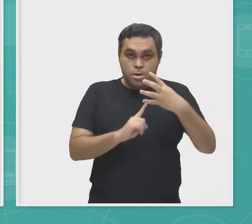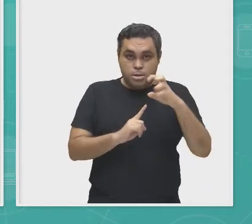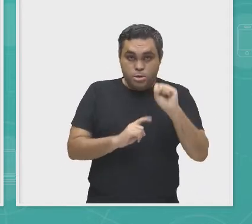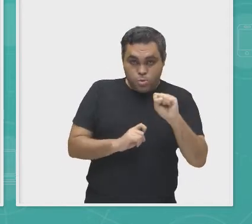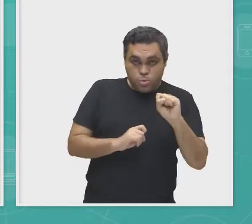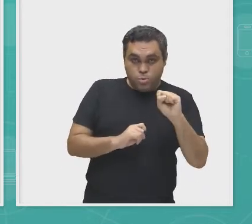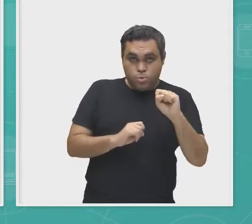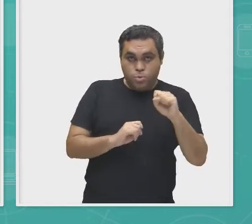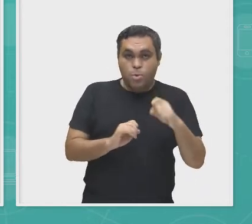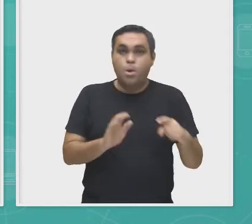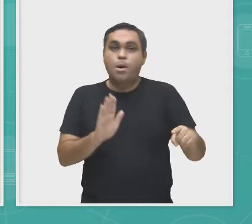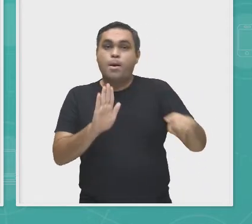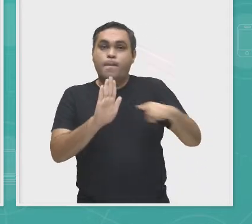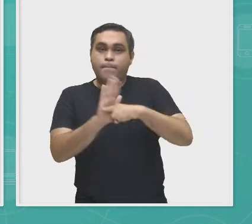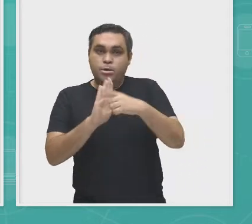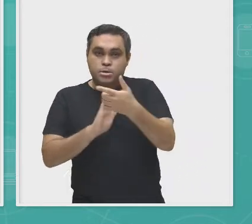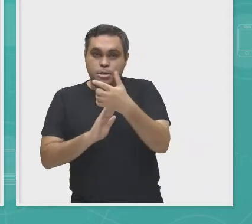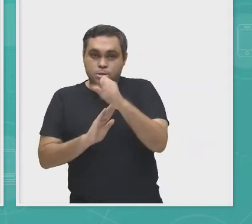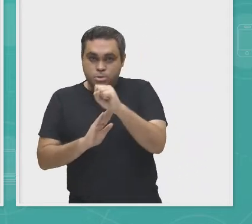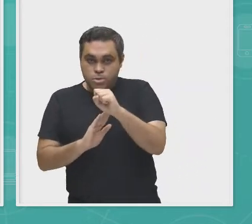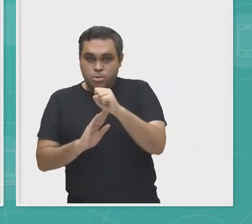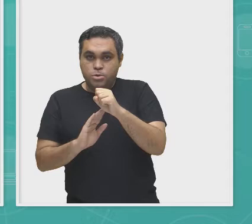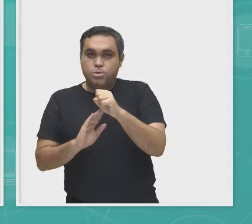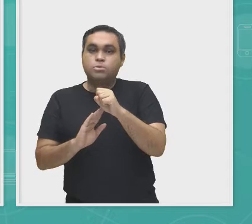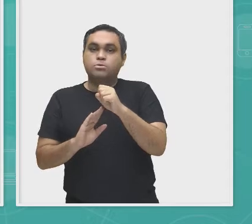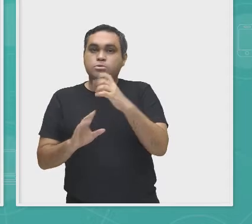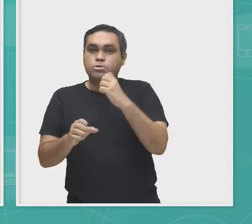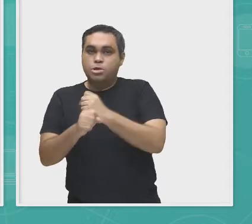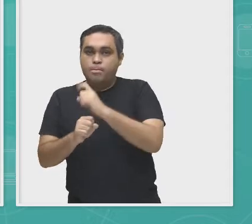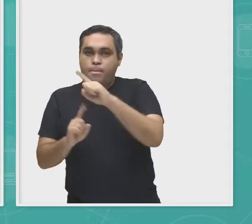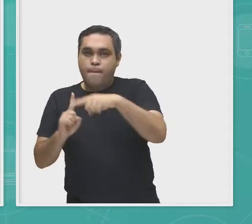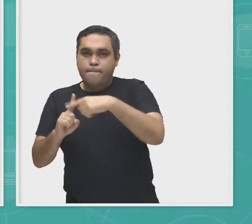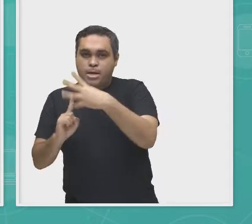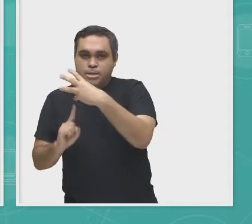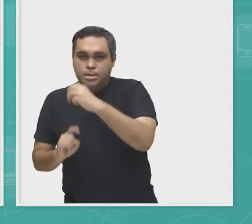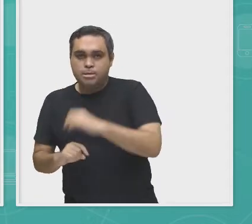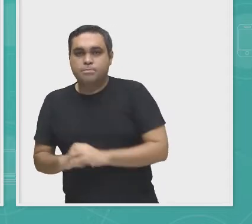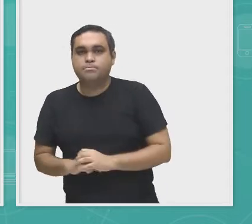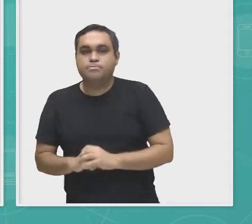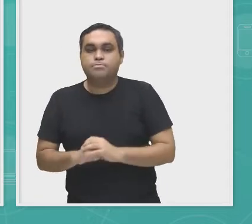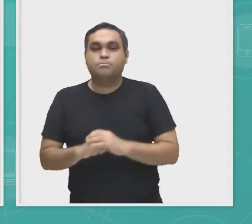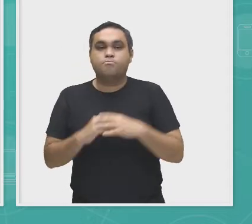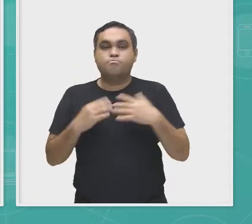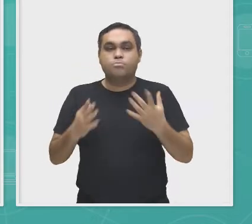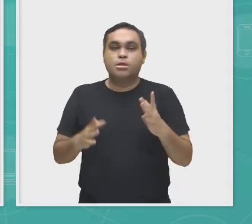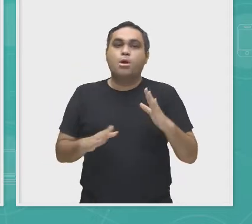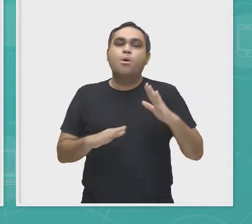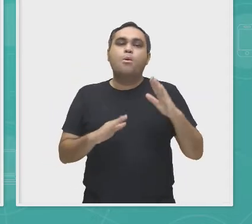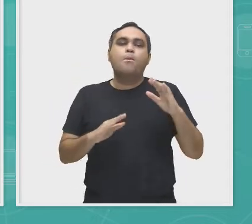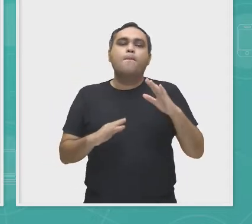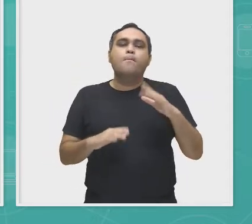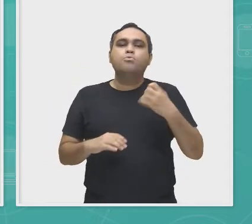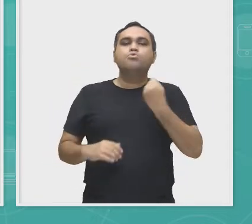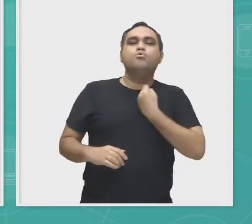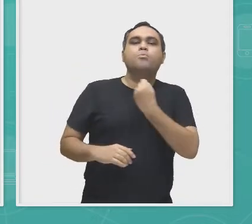caso aqui, o maior número em módulo é o 48. Qual é o sinal dele? É positivo. Então a resposta vai